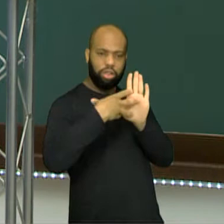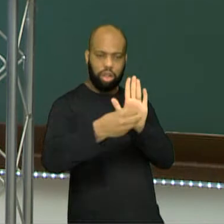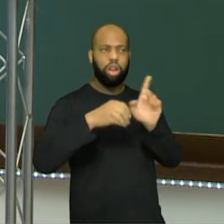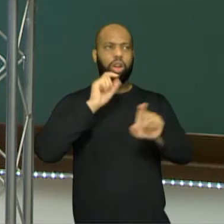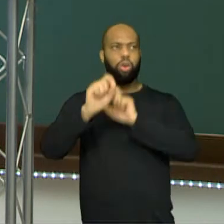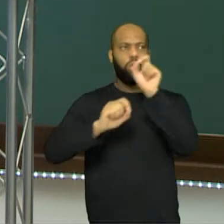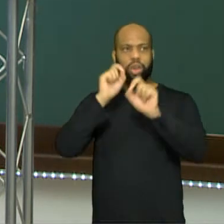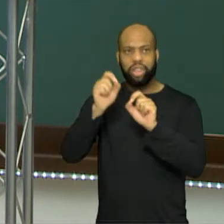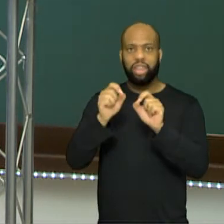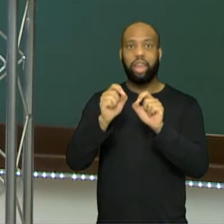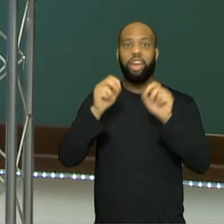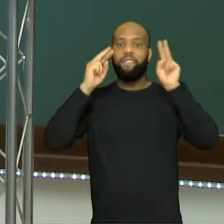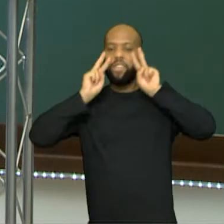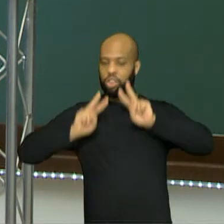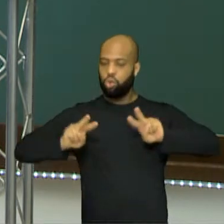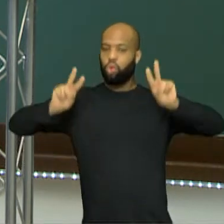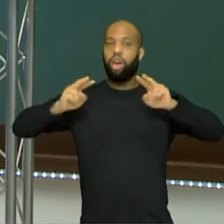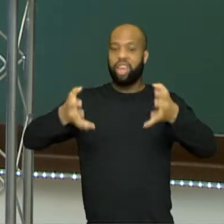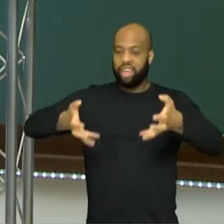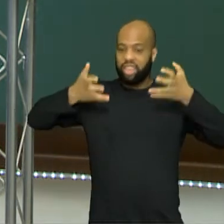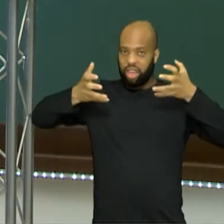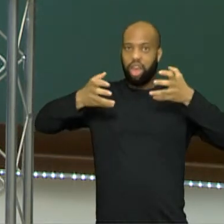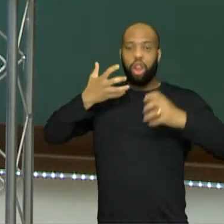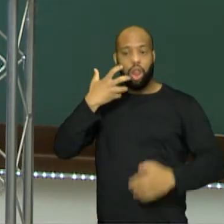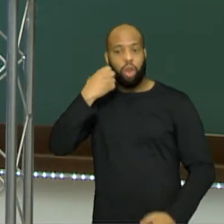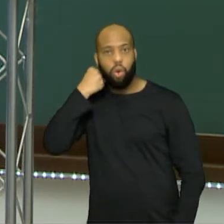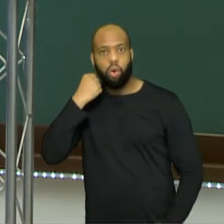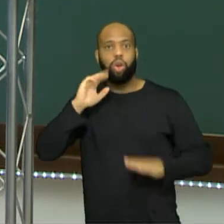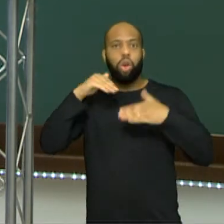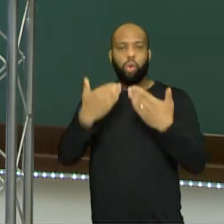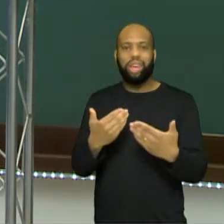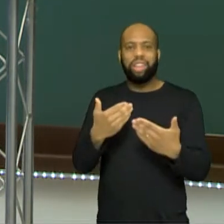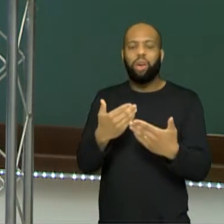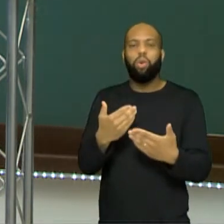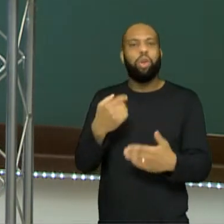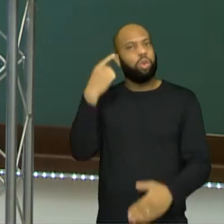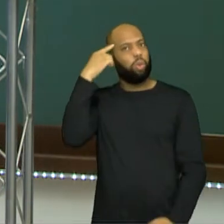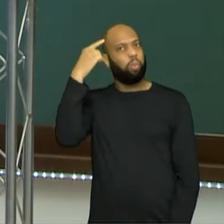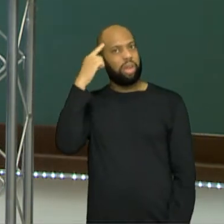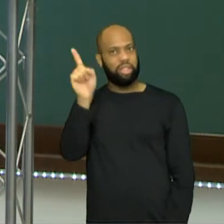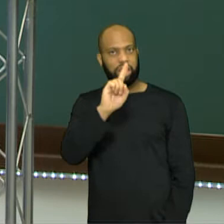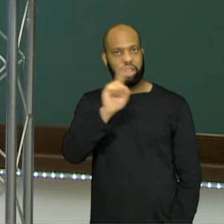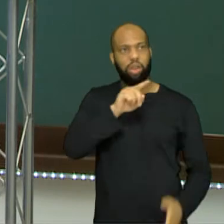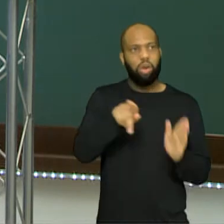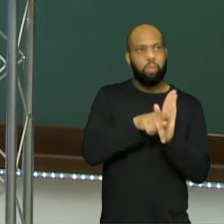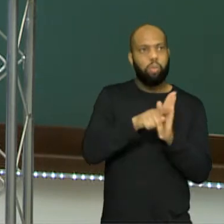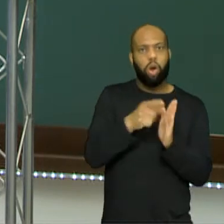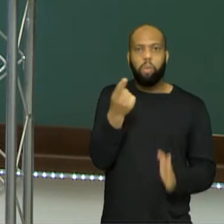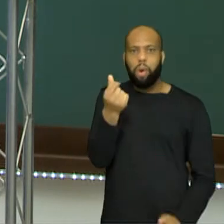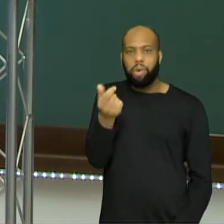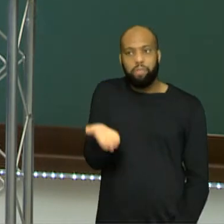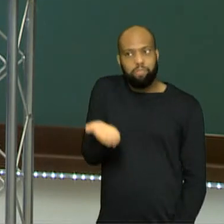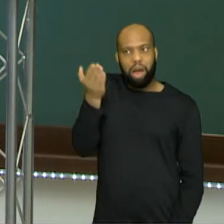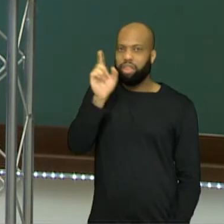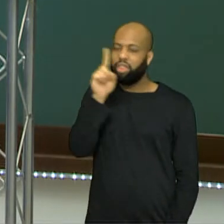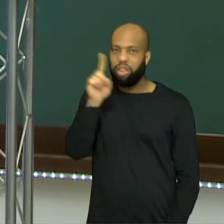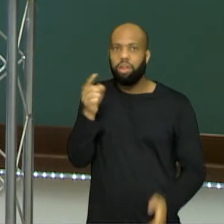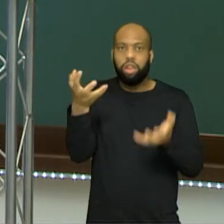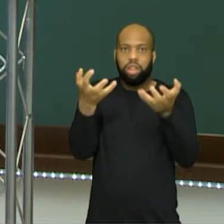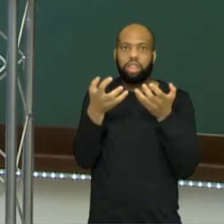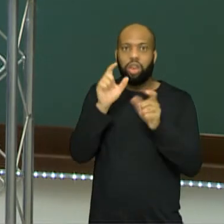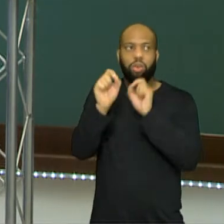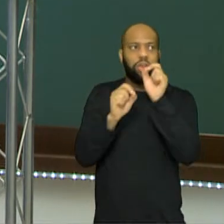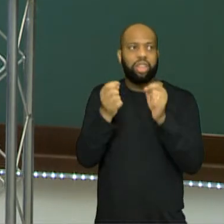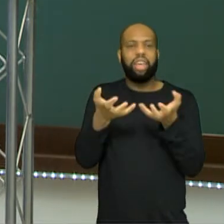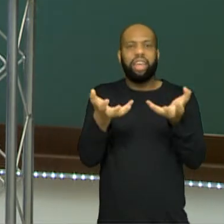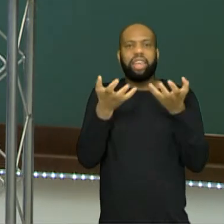que, visualizando o lucro, não se visualiza a partir do aumento do valor do produto, e sim